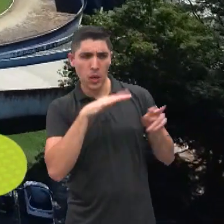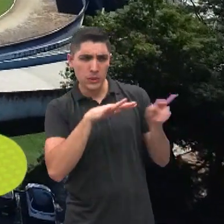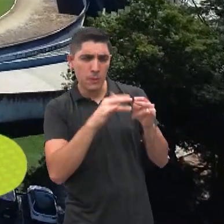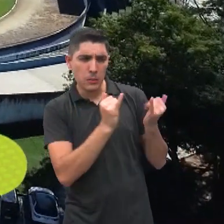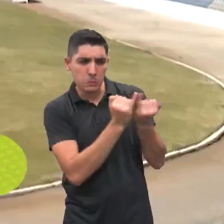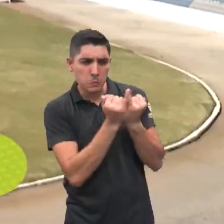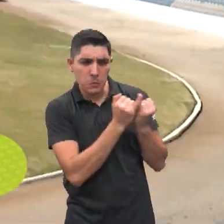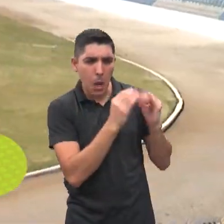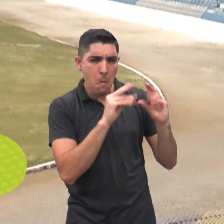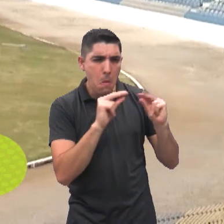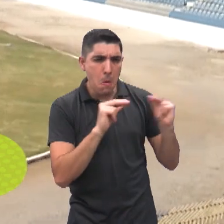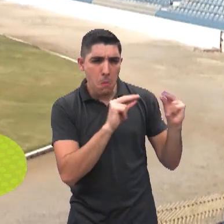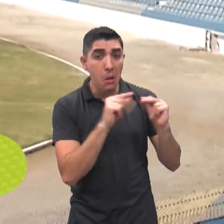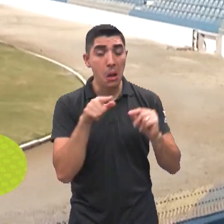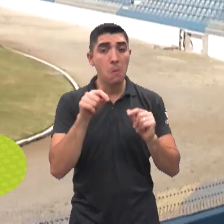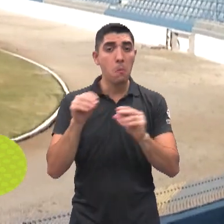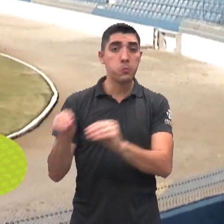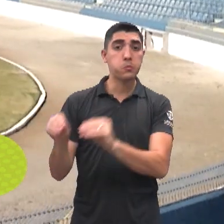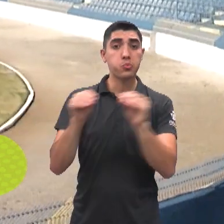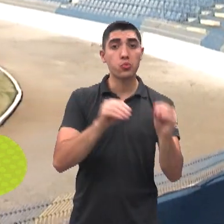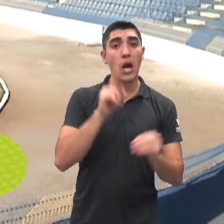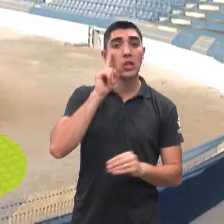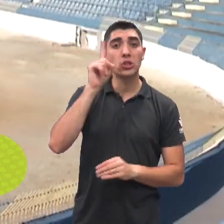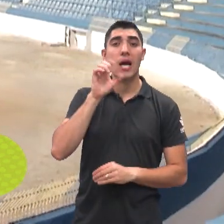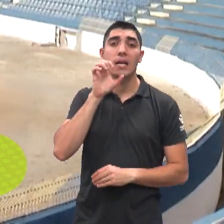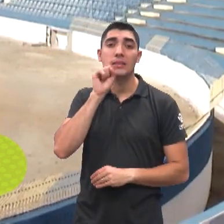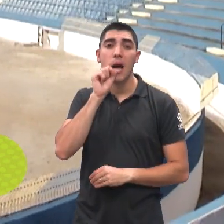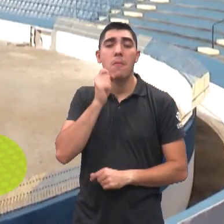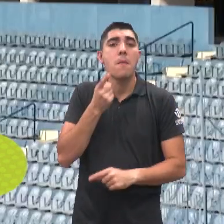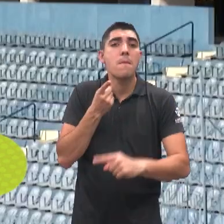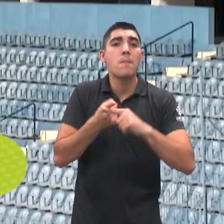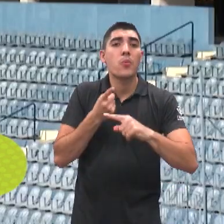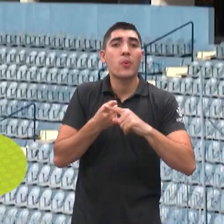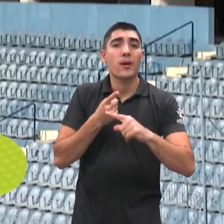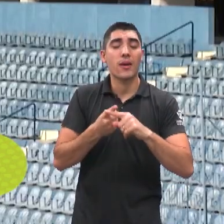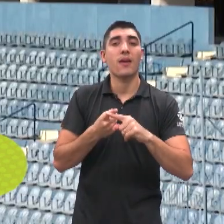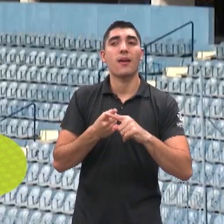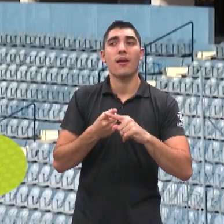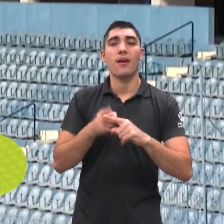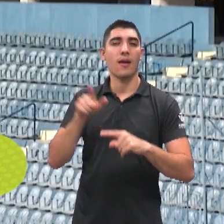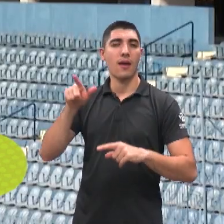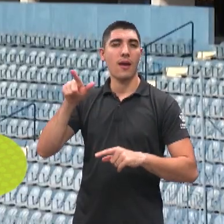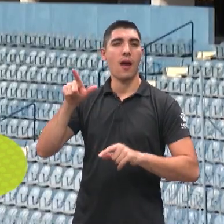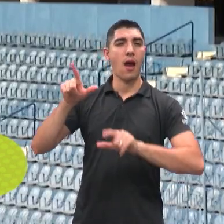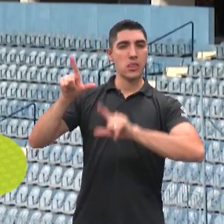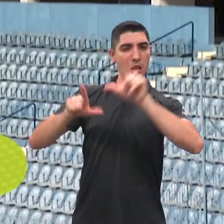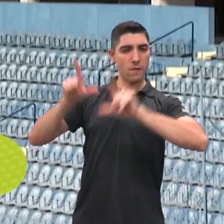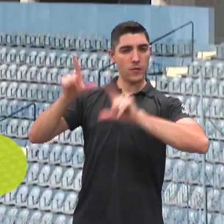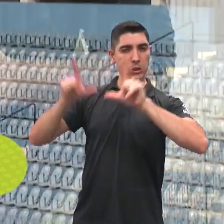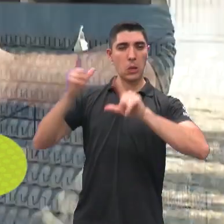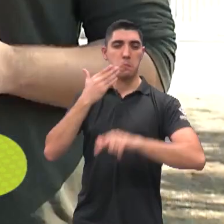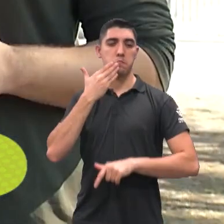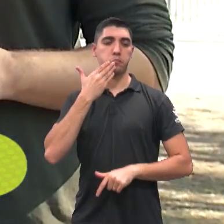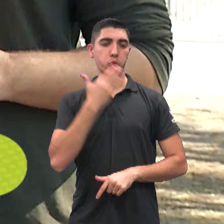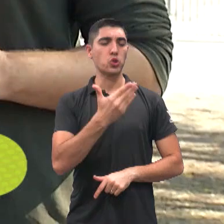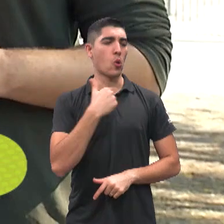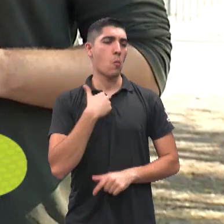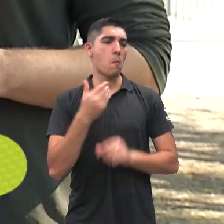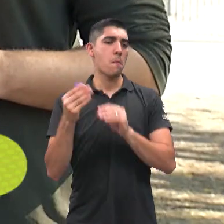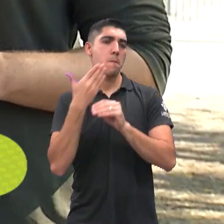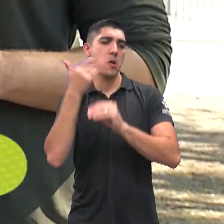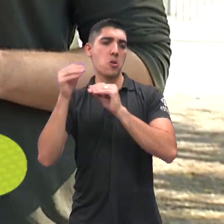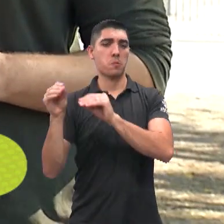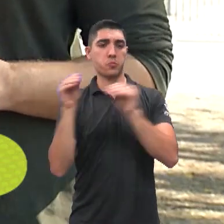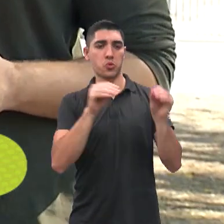ser adiantado para o sábado para atender o pedido do canal que tem os direitos de transmissão da Copa Paulista. Mas segundo o que a